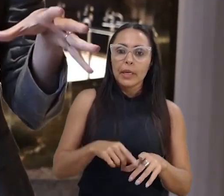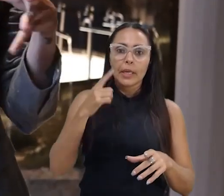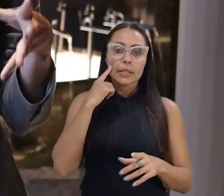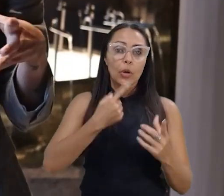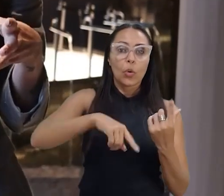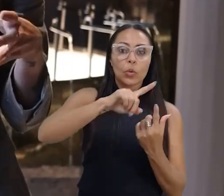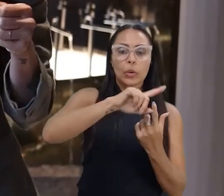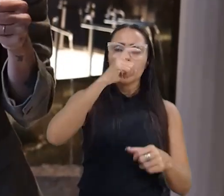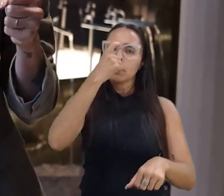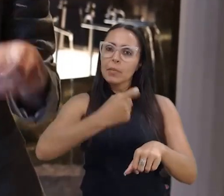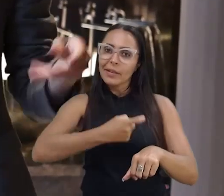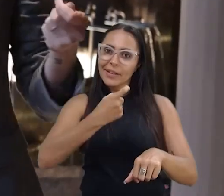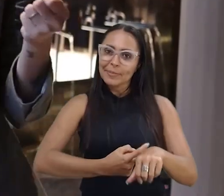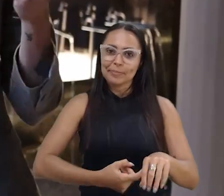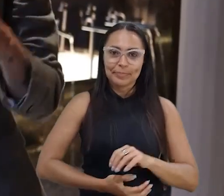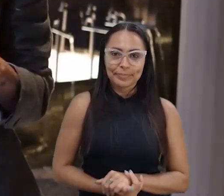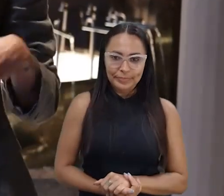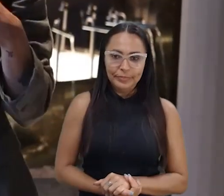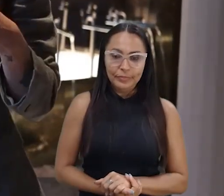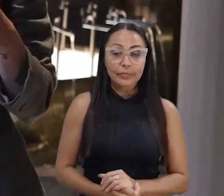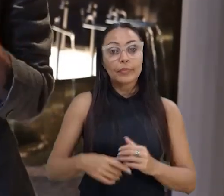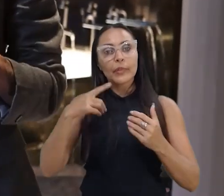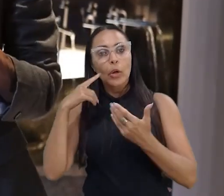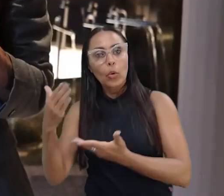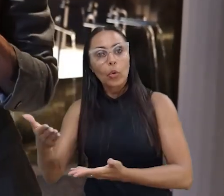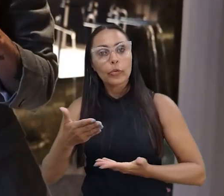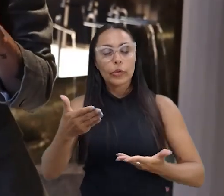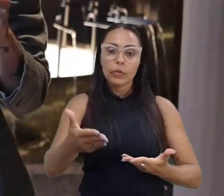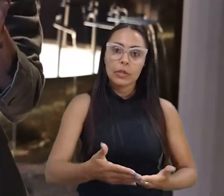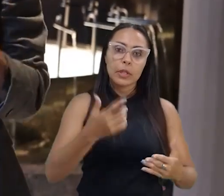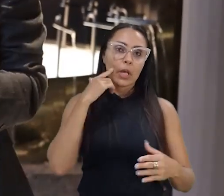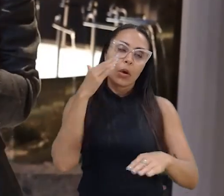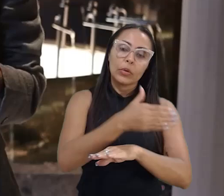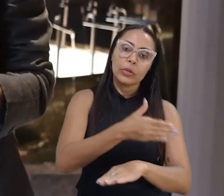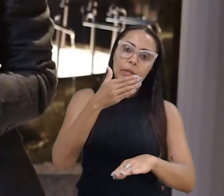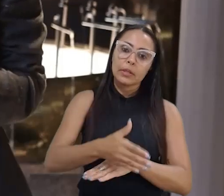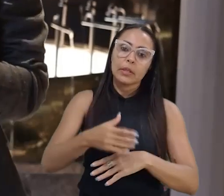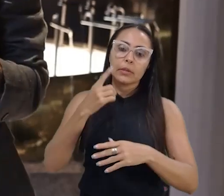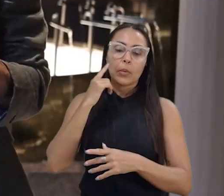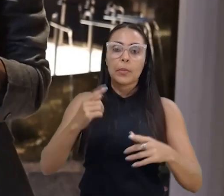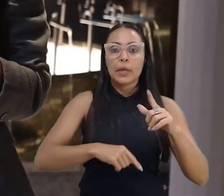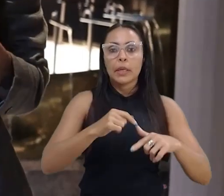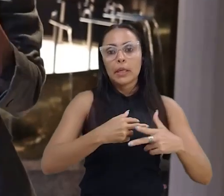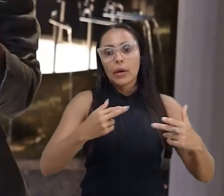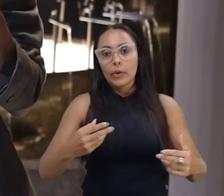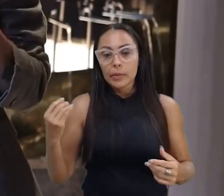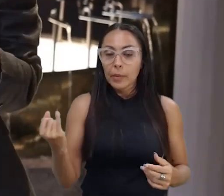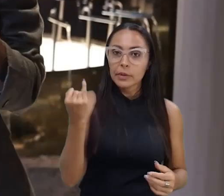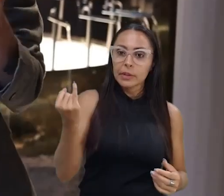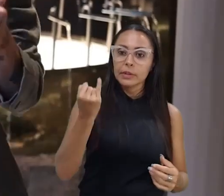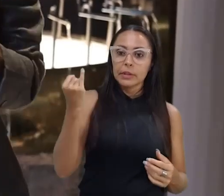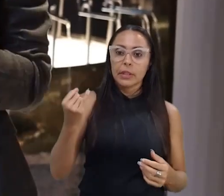esse tipo de madeira mais bruta. E aí, eu convido vocês a continuarem acessando nossos materiais, que é bem